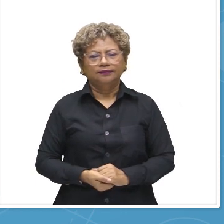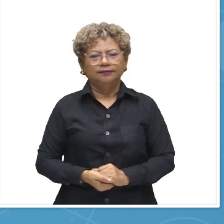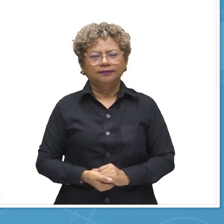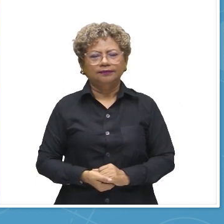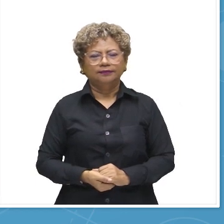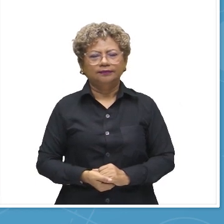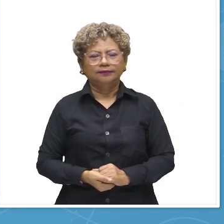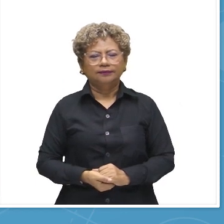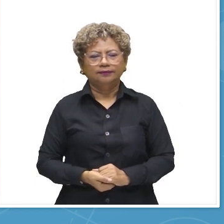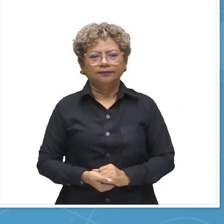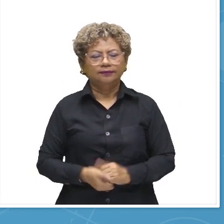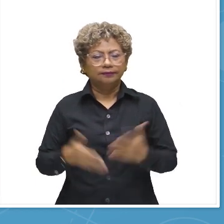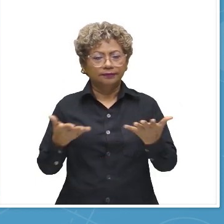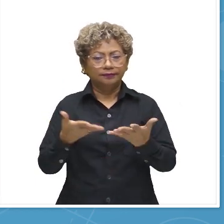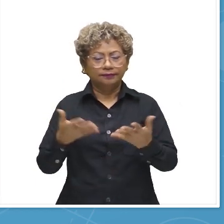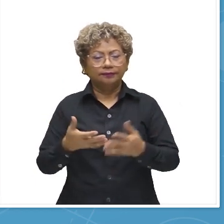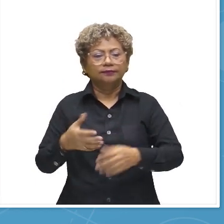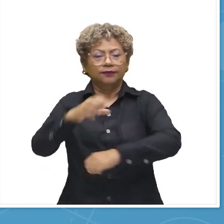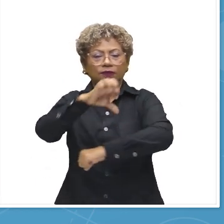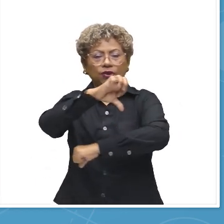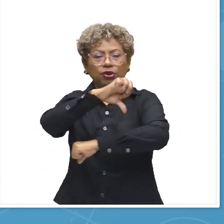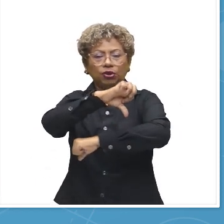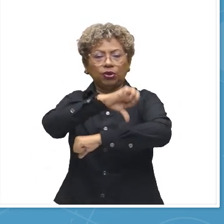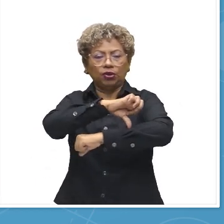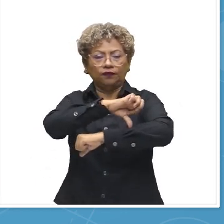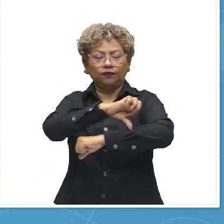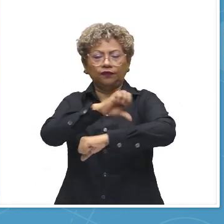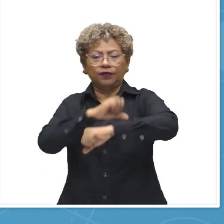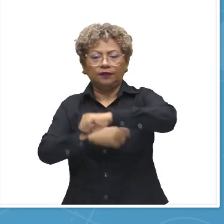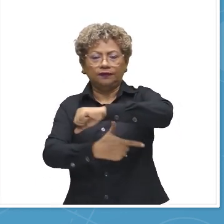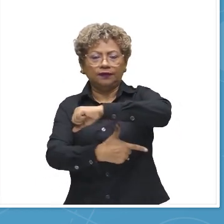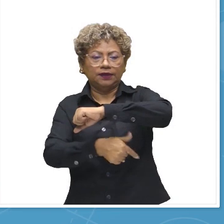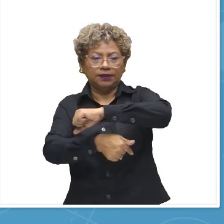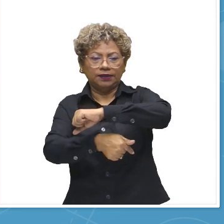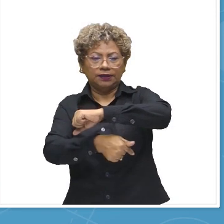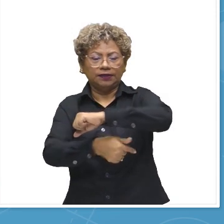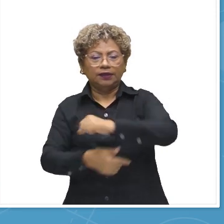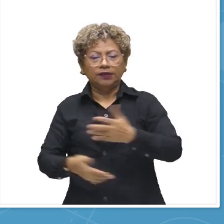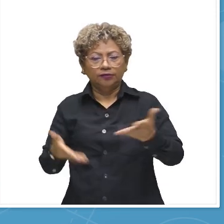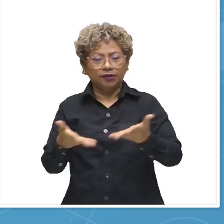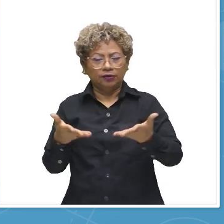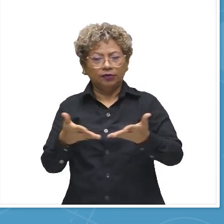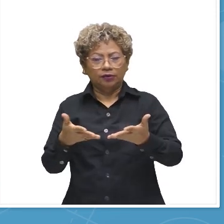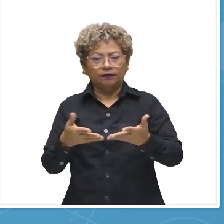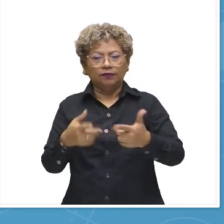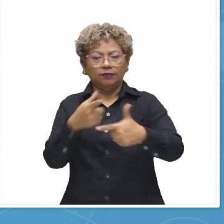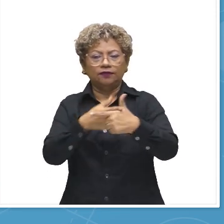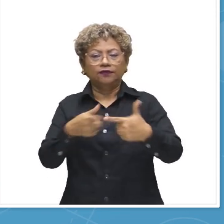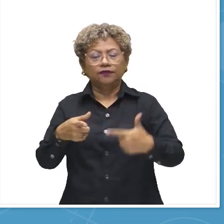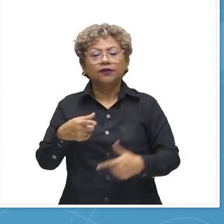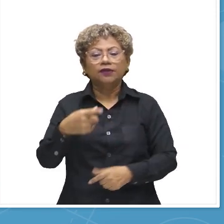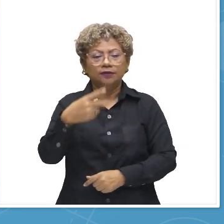2/5. Olha essa outra. Eu tenho 9 sobre 27. Vamos simplificar por 3, então?